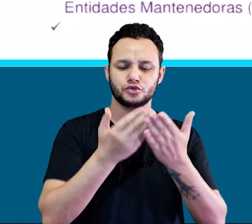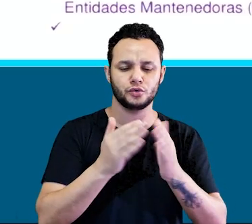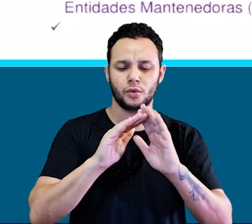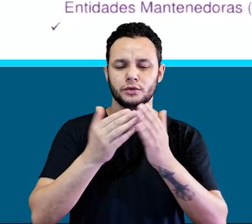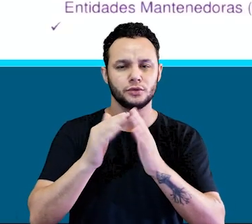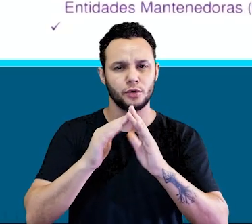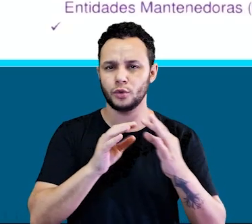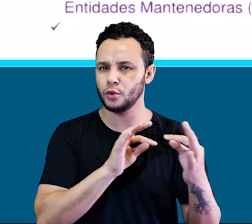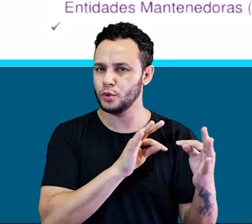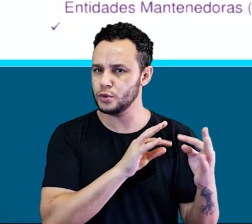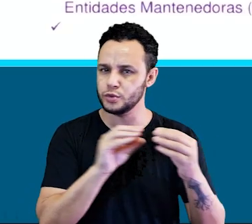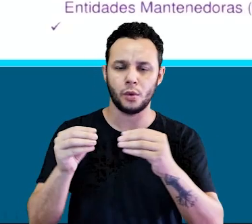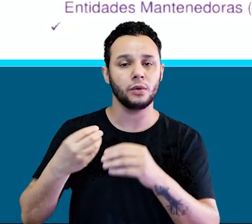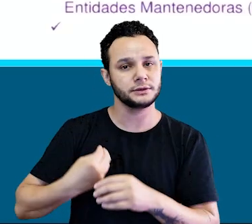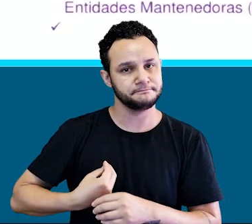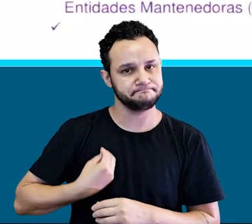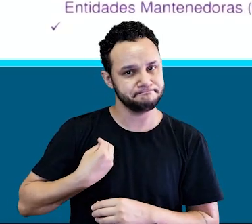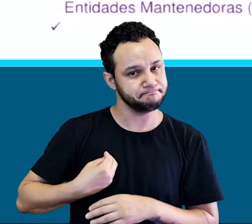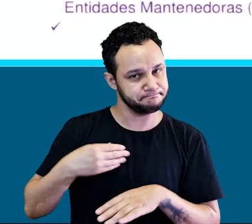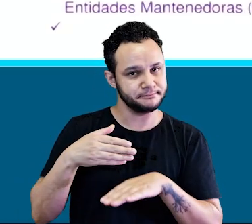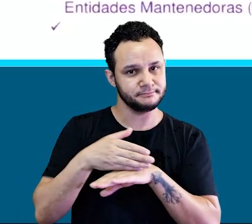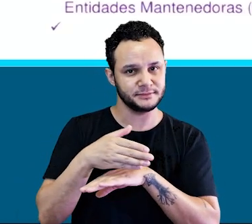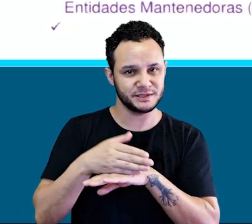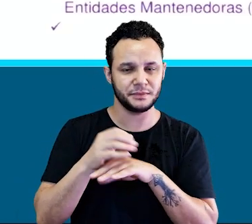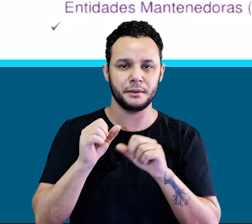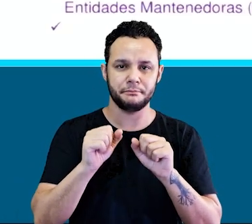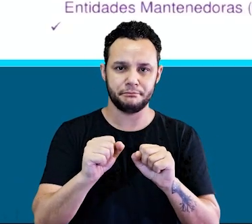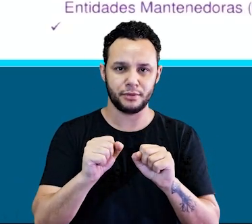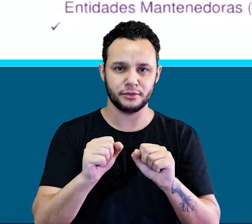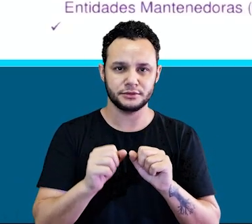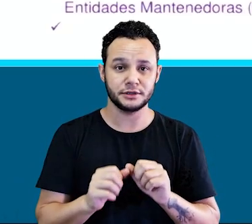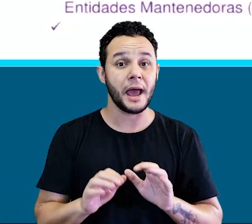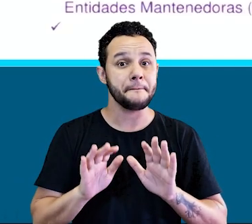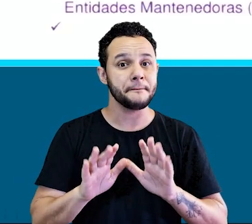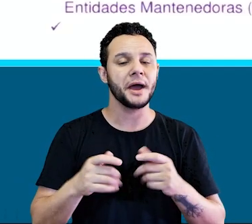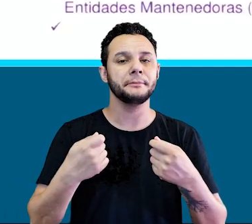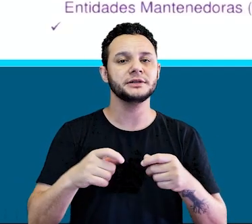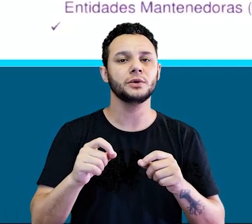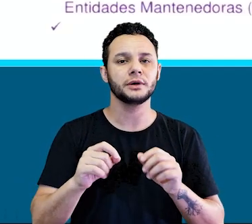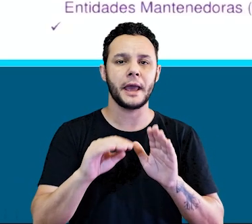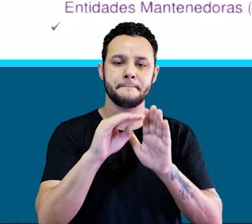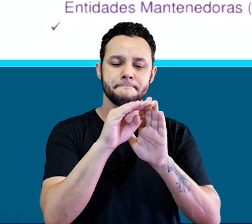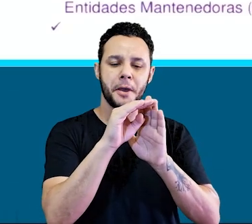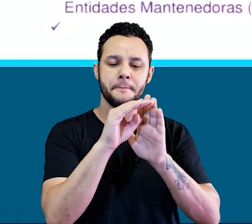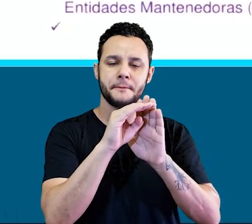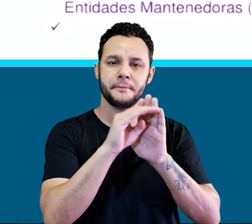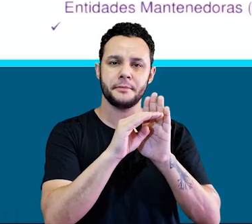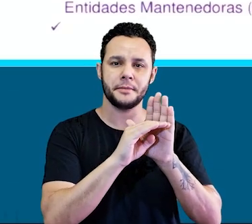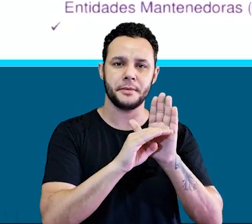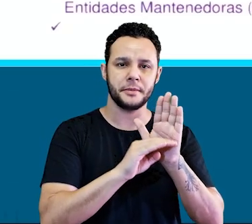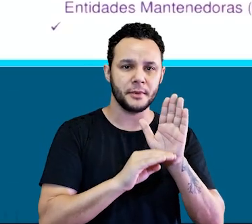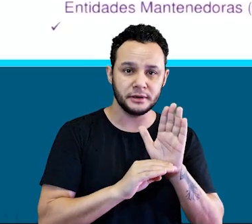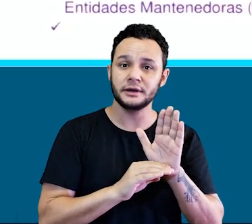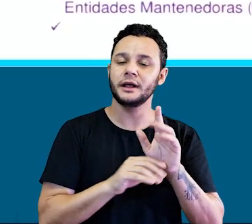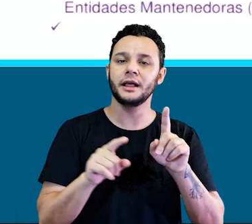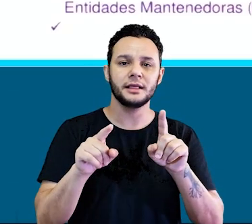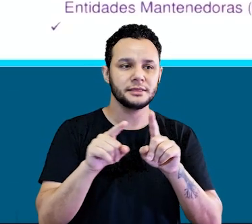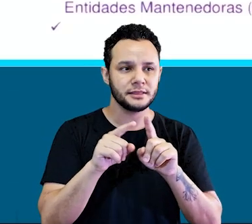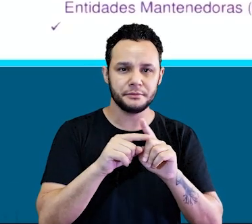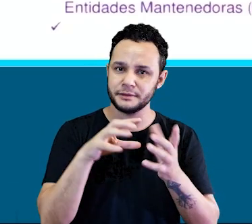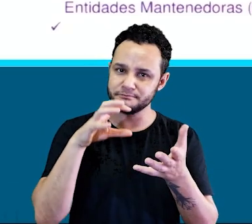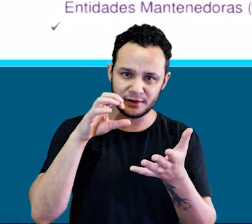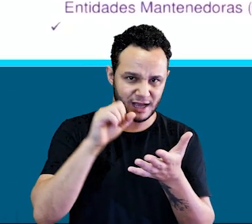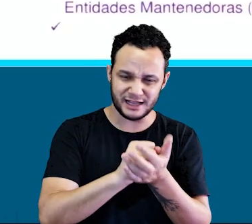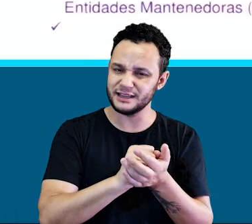as unidades públicas de ensino podem participar do programa, né? Basta estar com a prestação de contas em dia